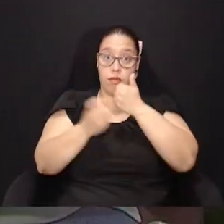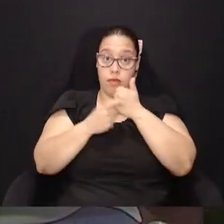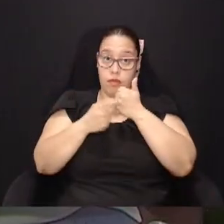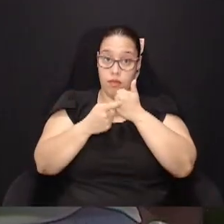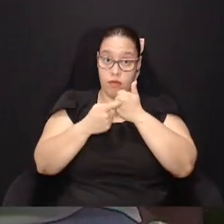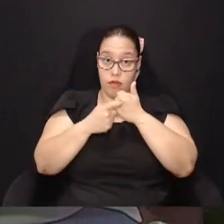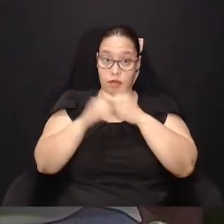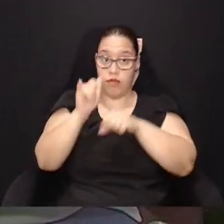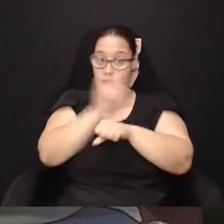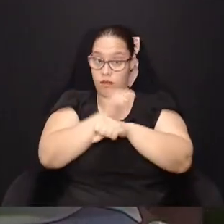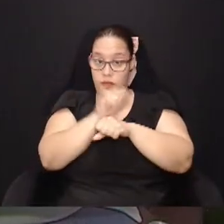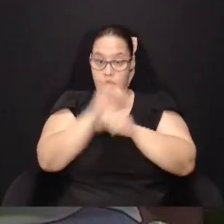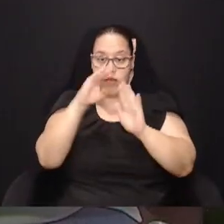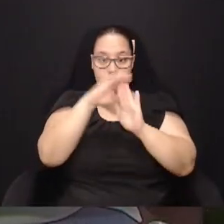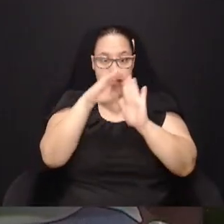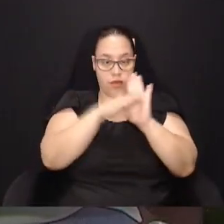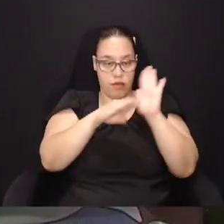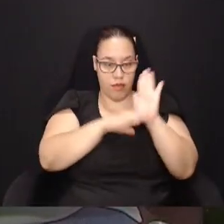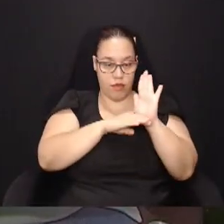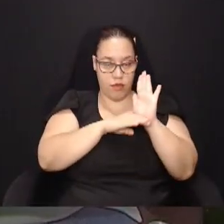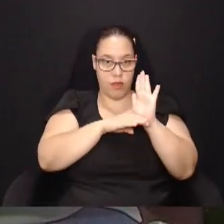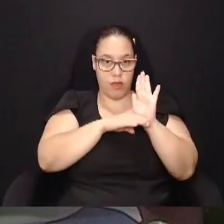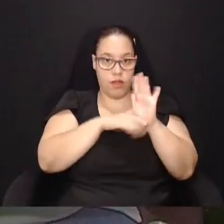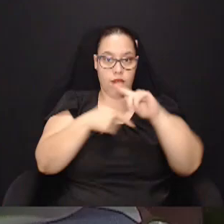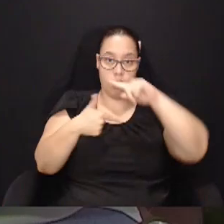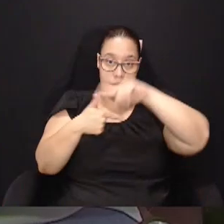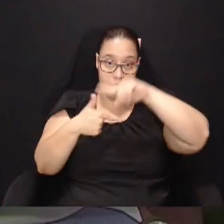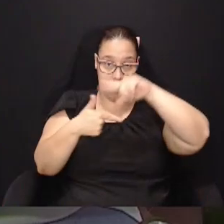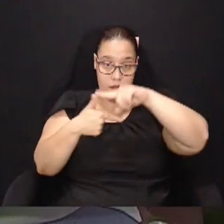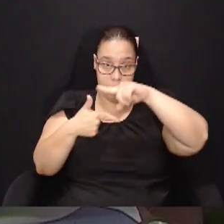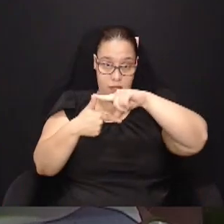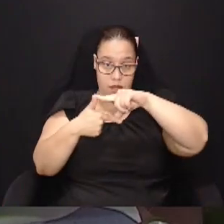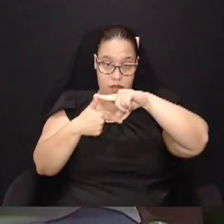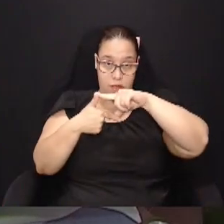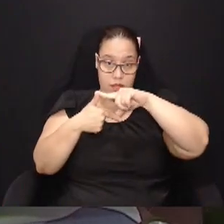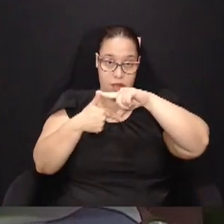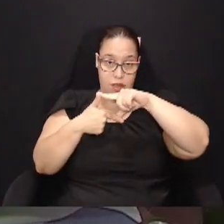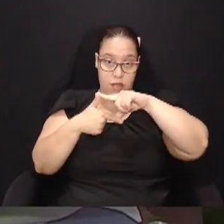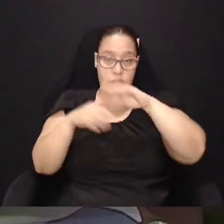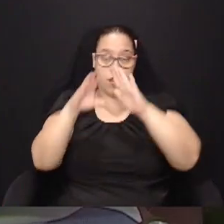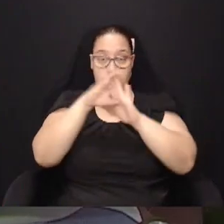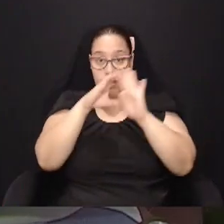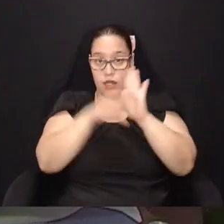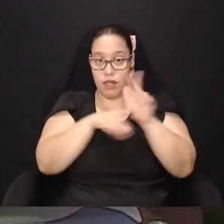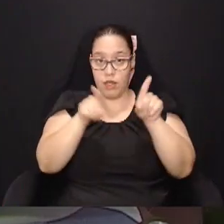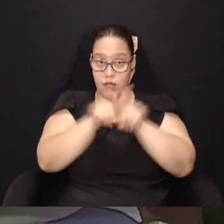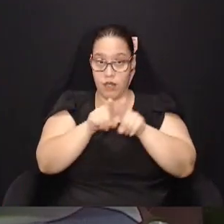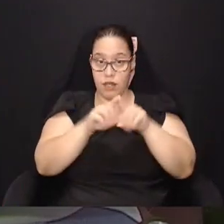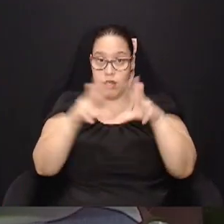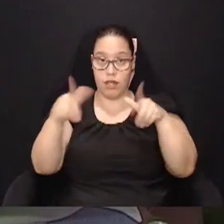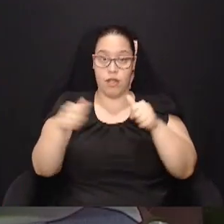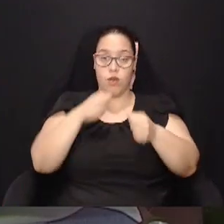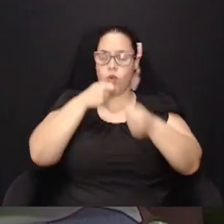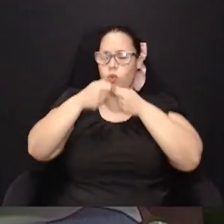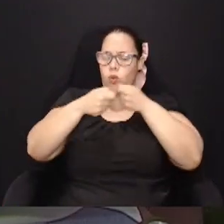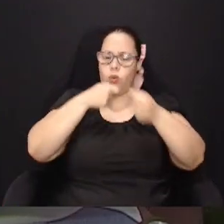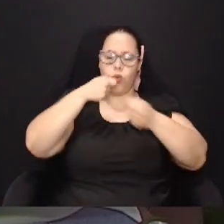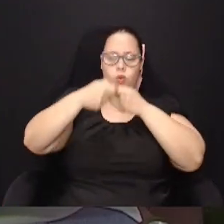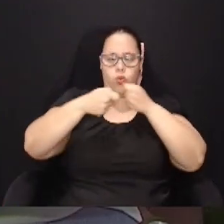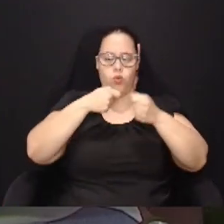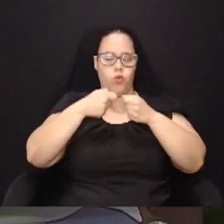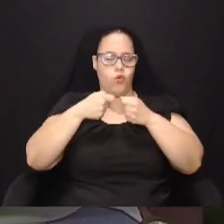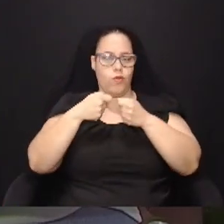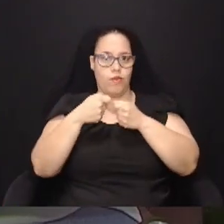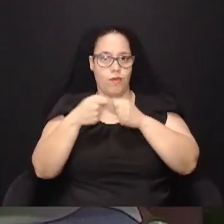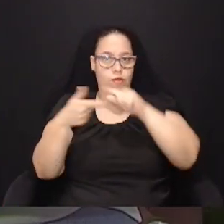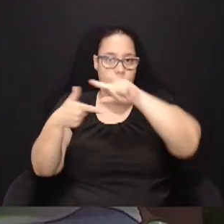nossa programação, nossos quadros, como Na Ponta do Lápis, nossos programas e também todas as nossas reportagens, os nossos jornais lá